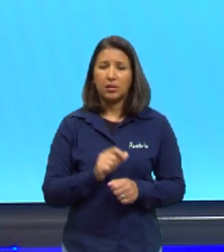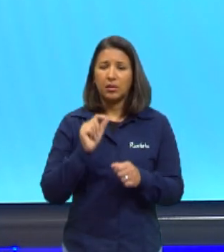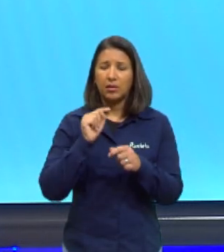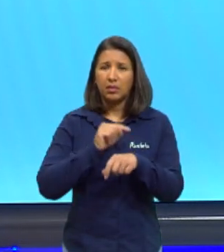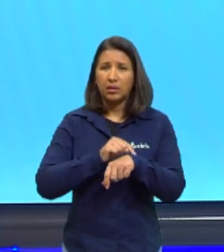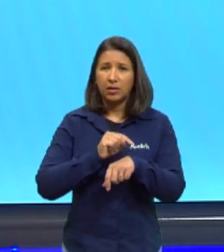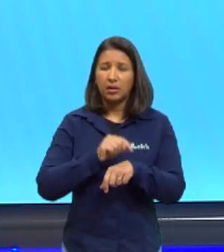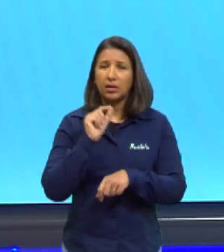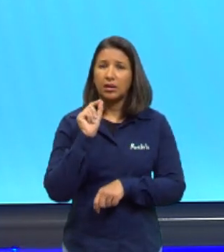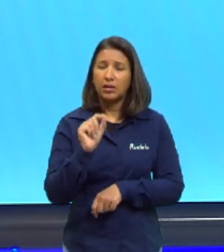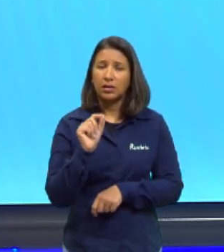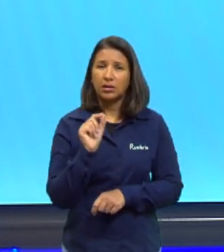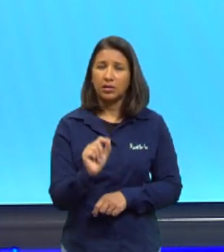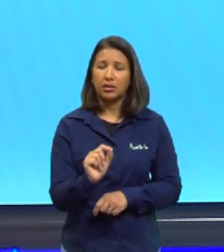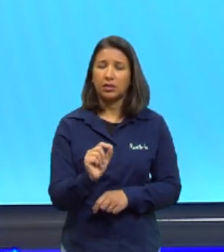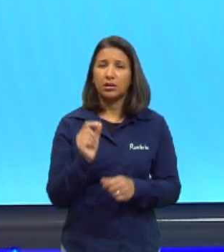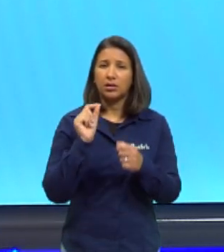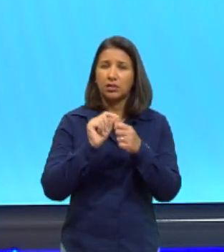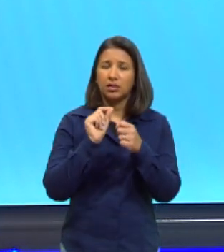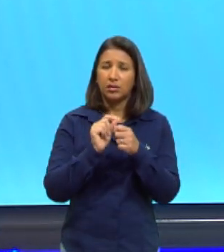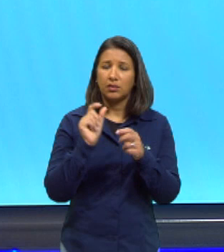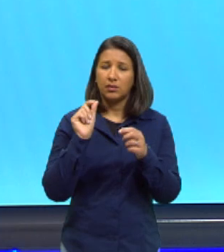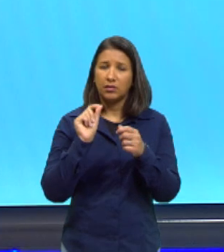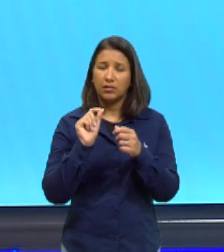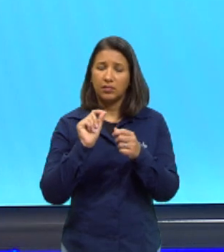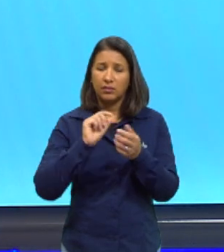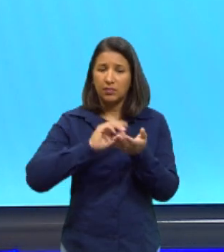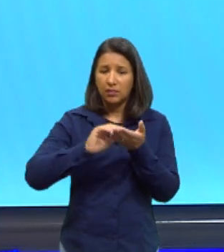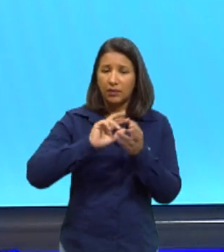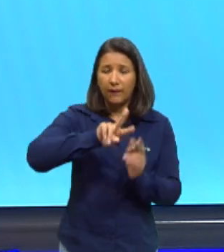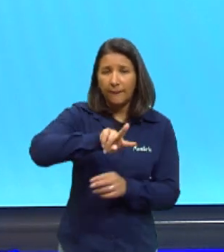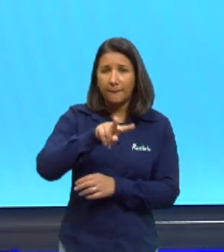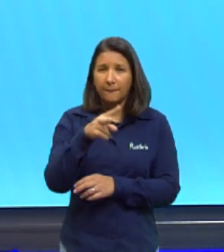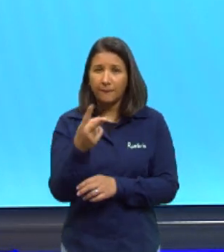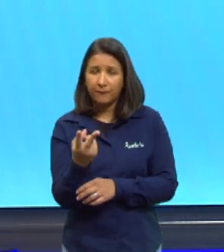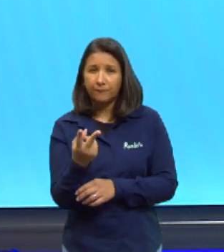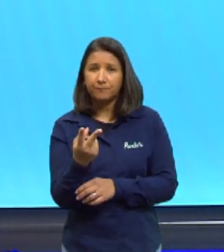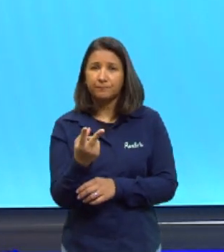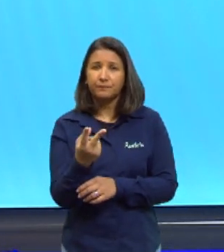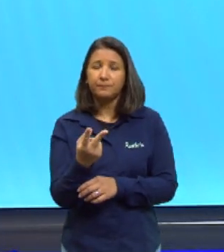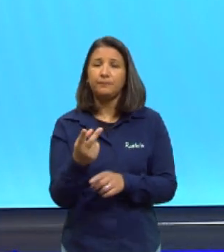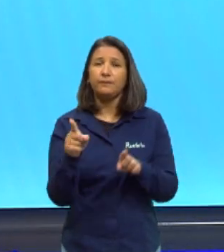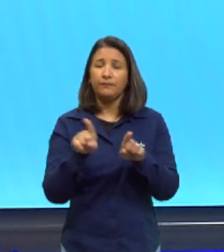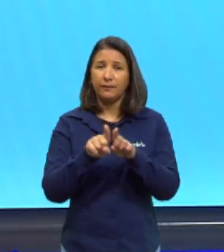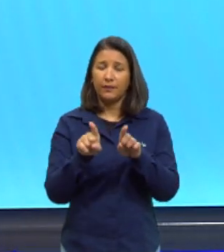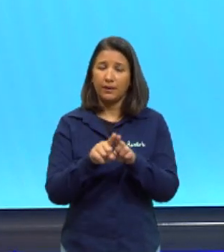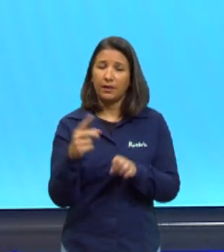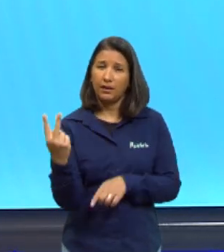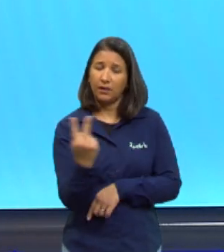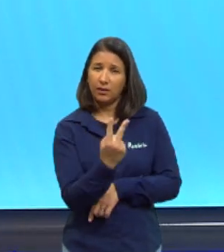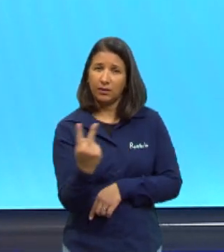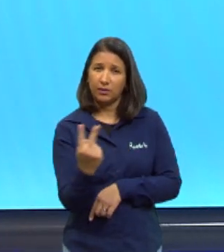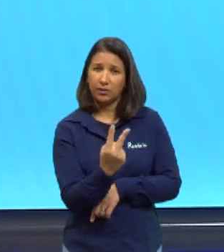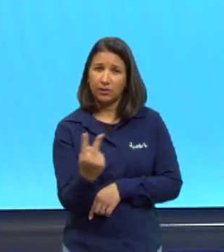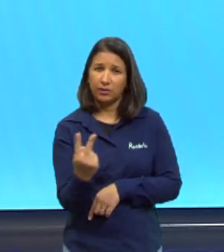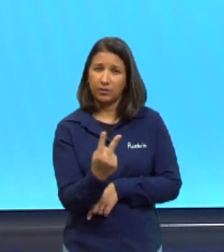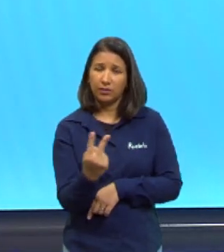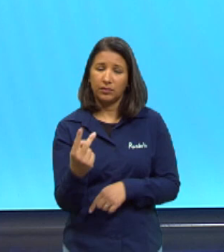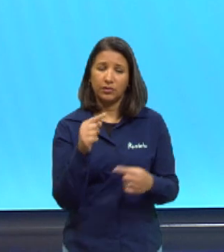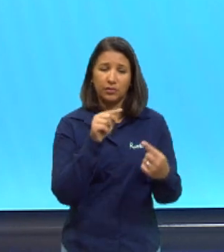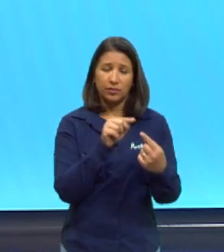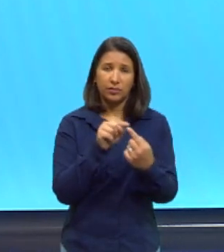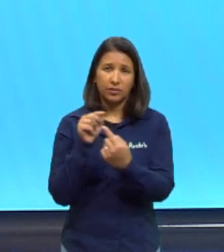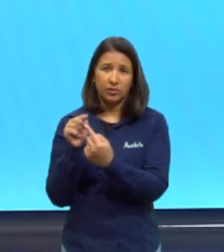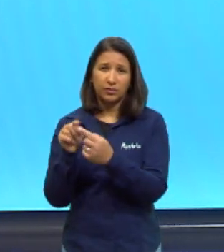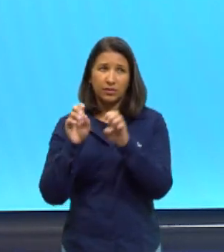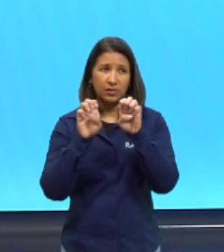em que eu estou fazendo a operação inversa, eu estou fazendo nos dois membros da equação, certo?